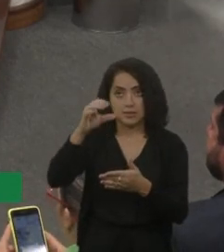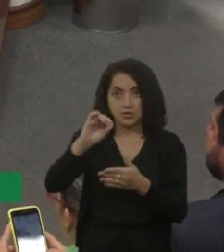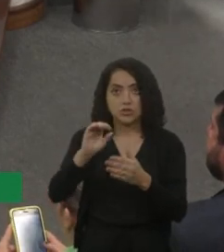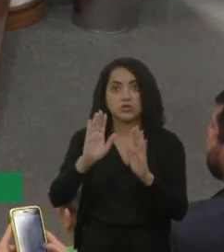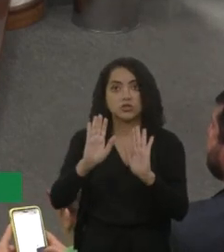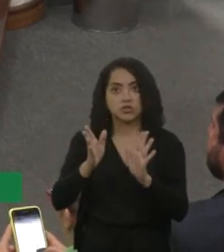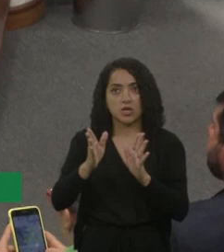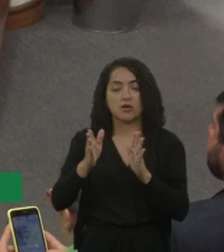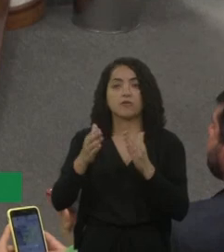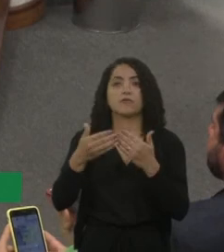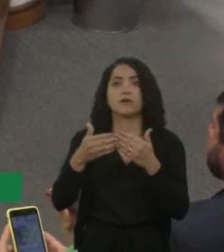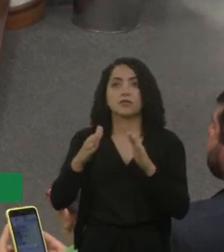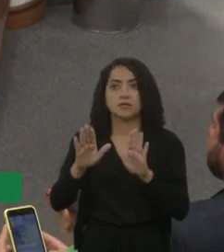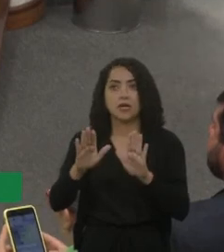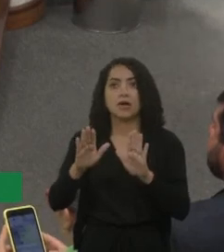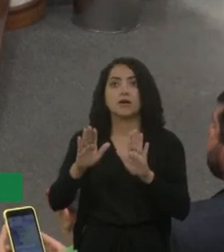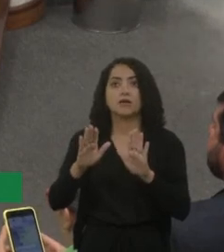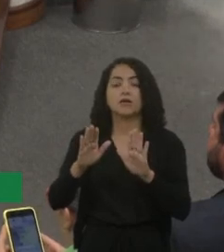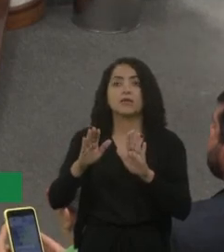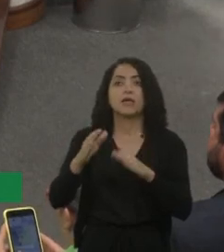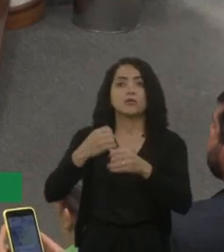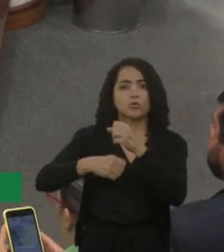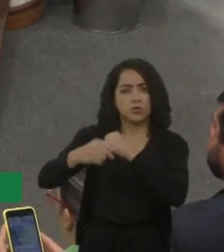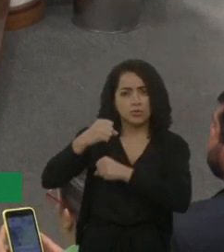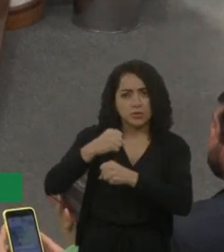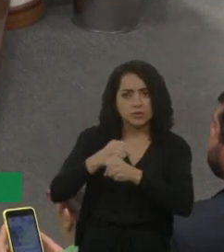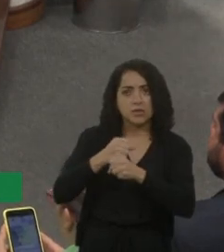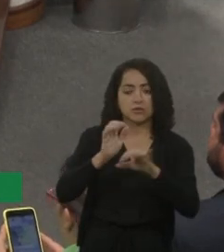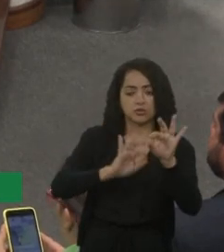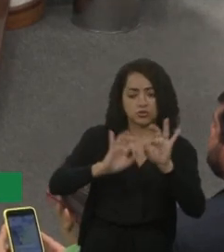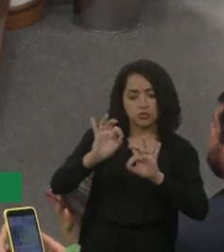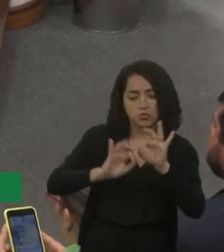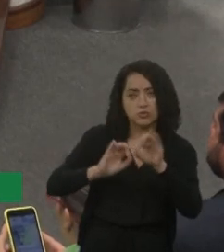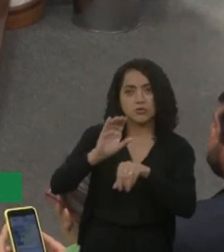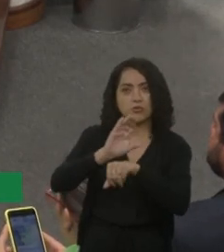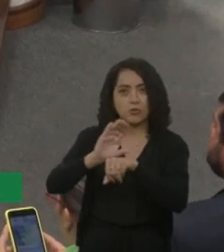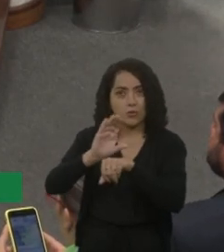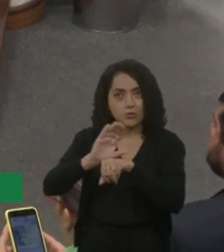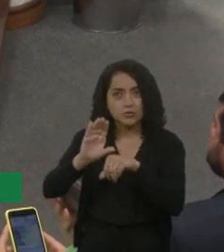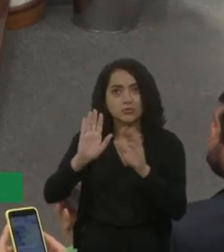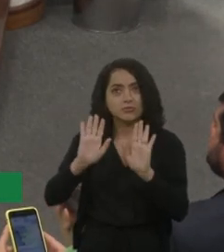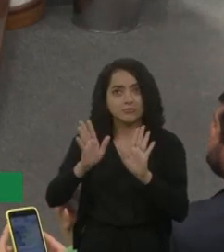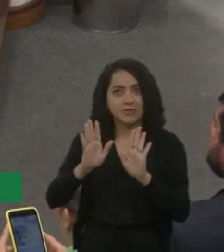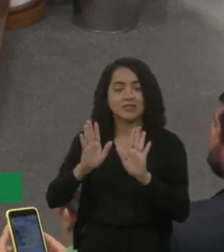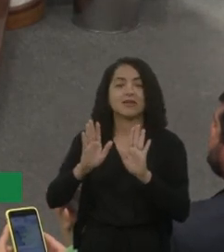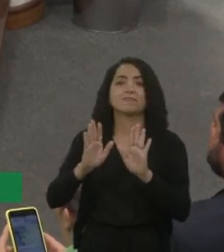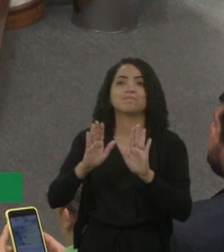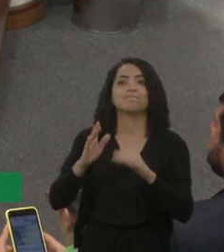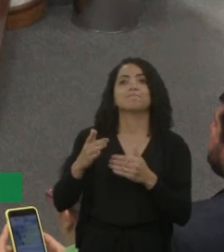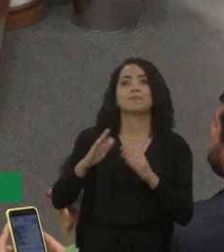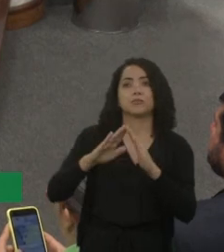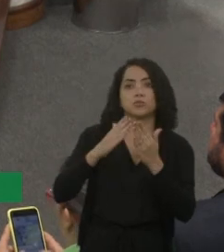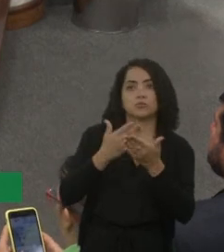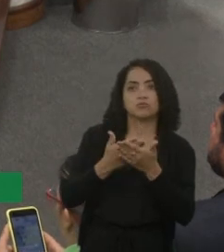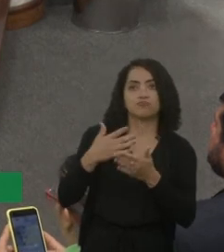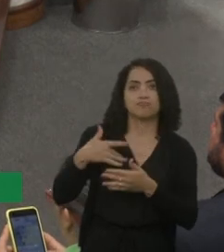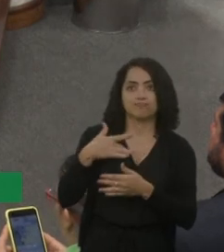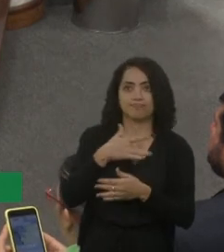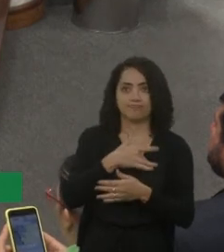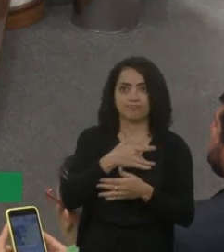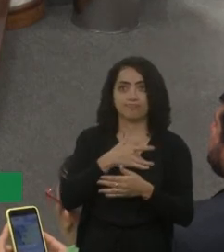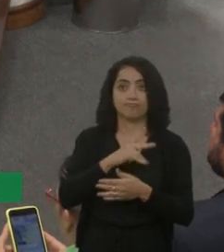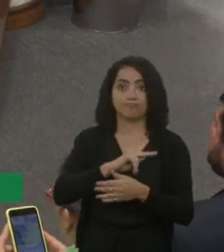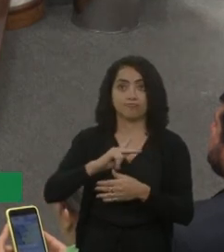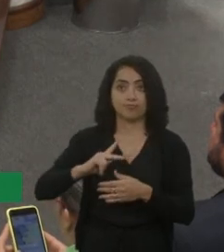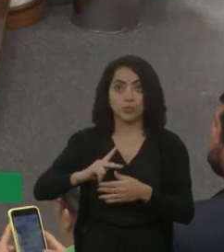web palestras do ano passado, a gente organizou o curso que vai estar disponível através da Escola de Saúde Pública. Então, para levar a população